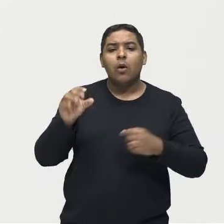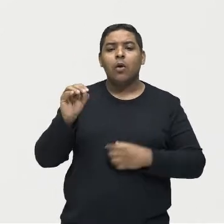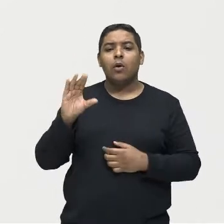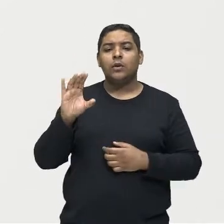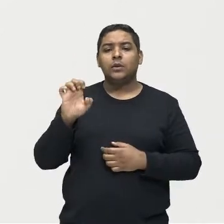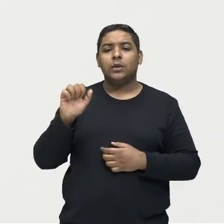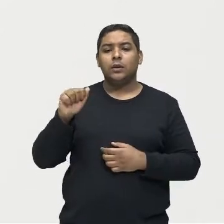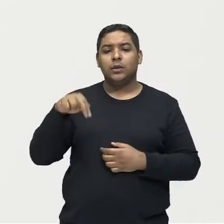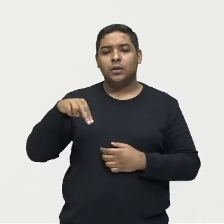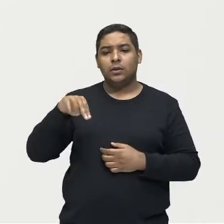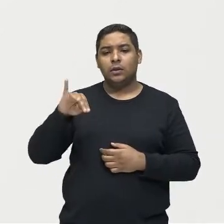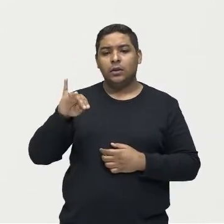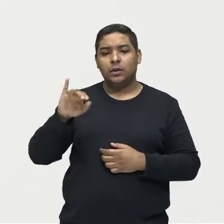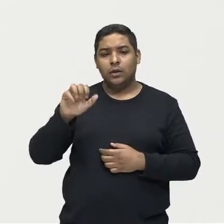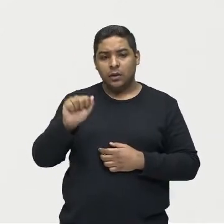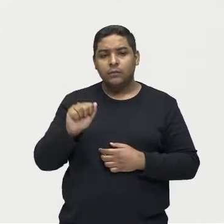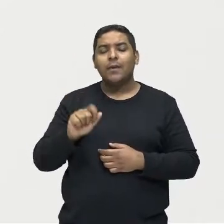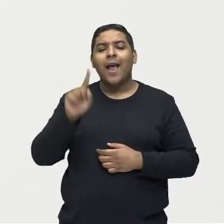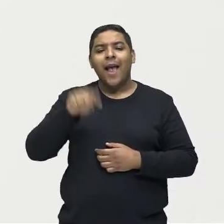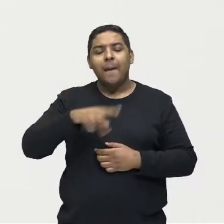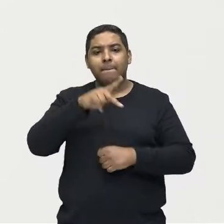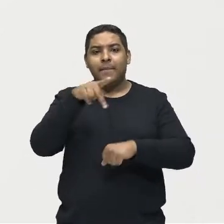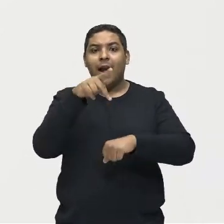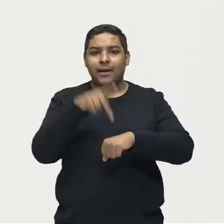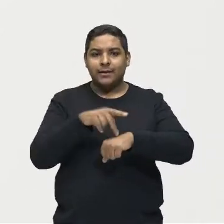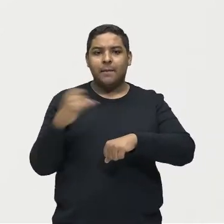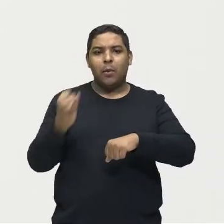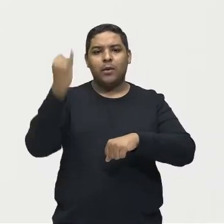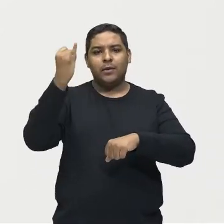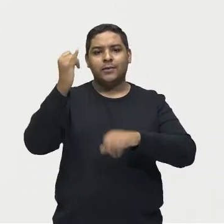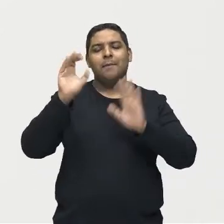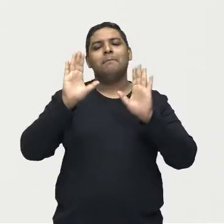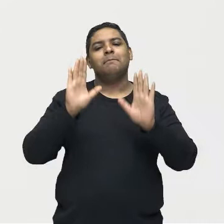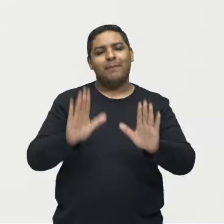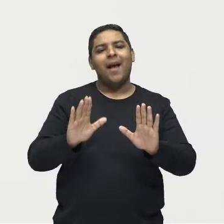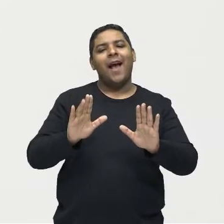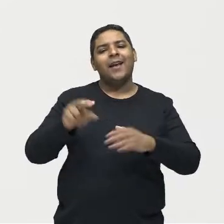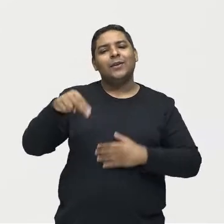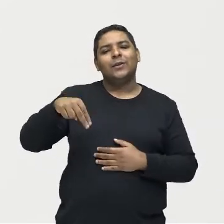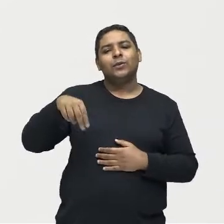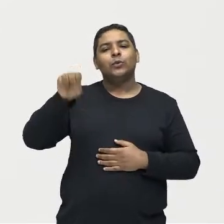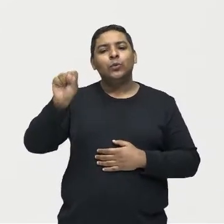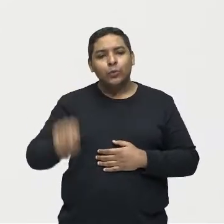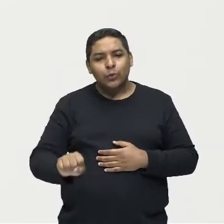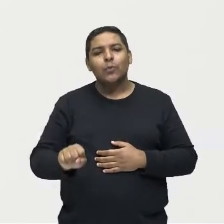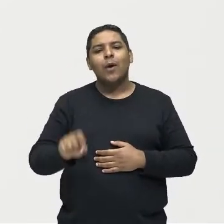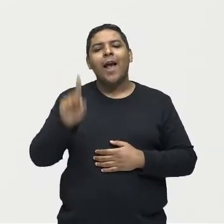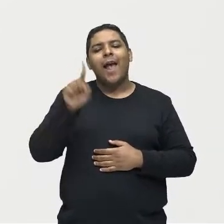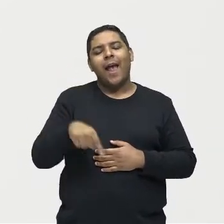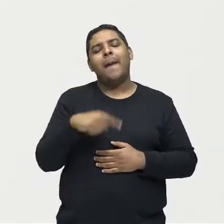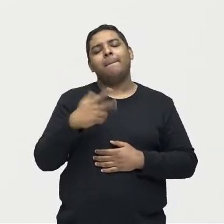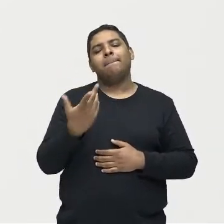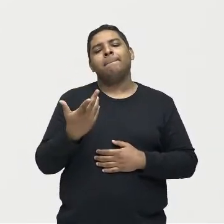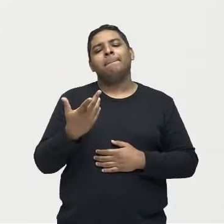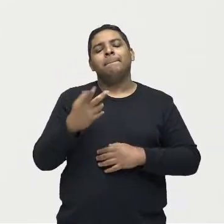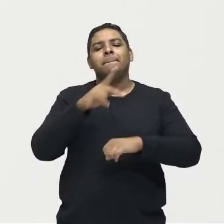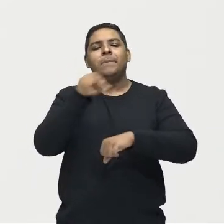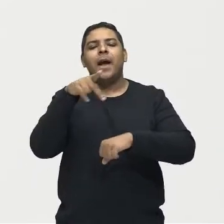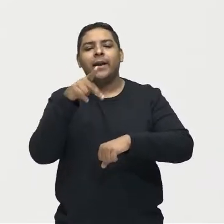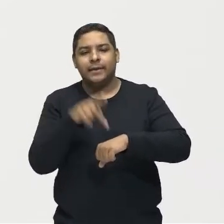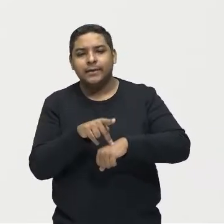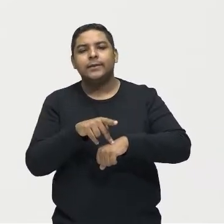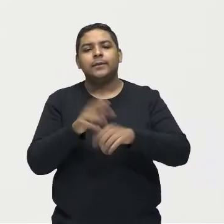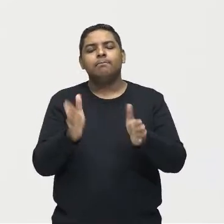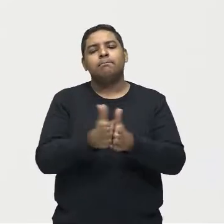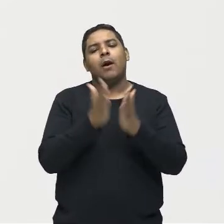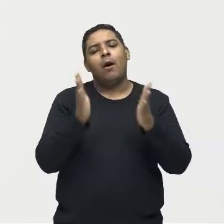países importantes. Já do norte, eles consideravam o quê? Os países pobres, mas tudo isso começou a ser